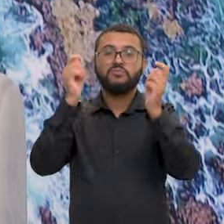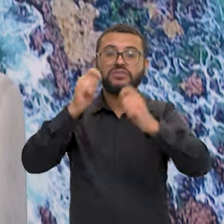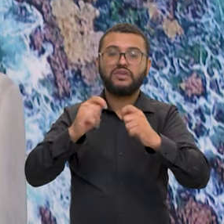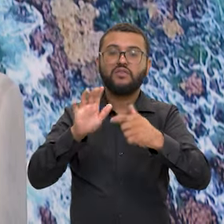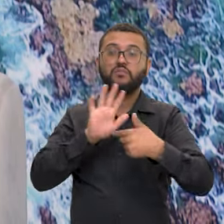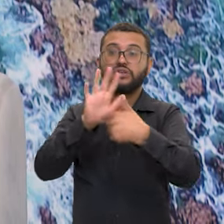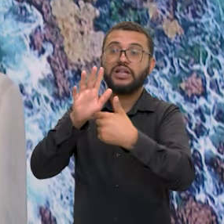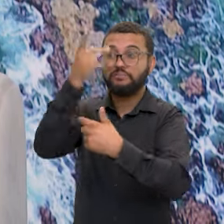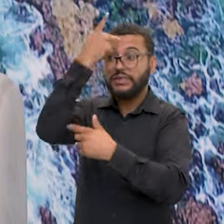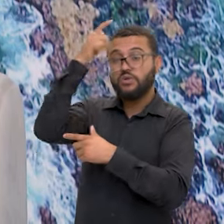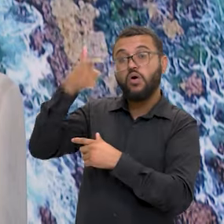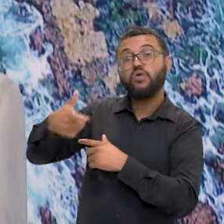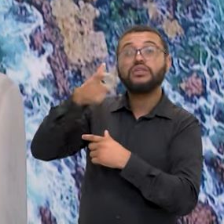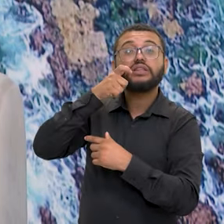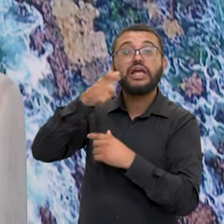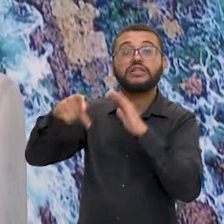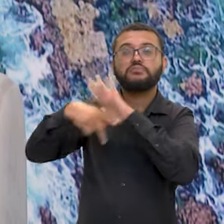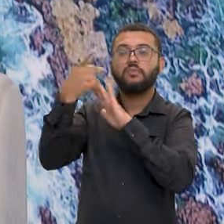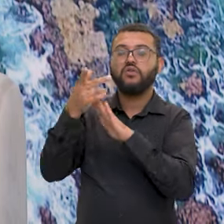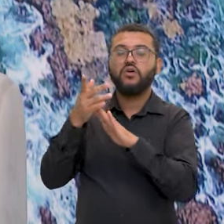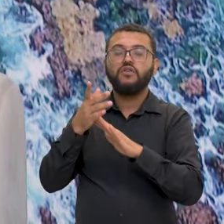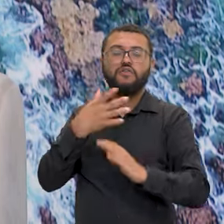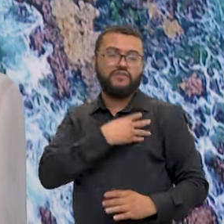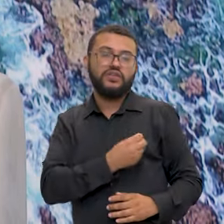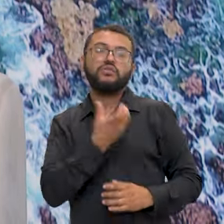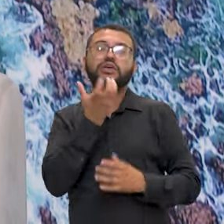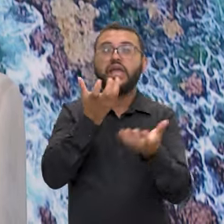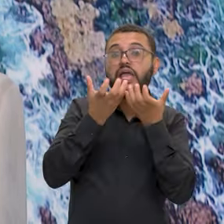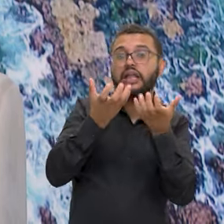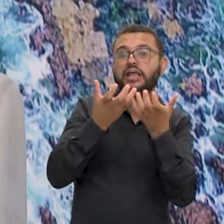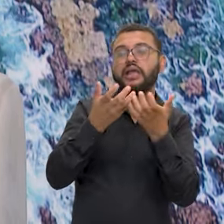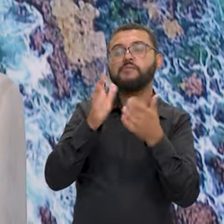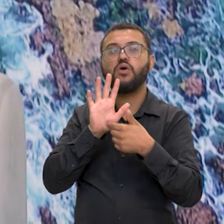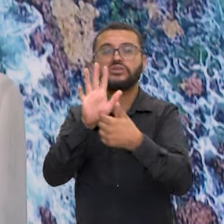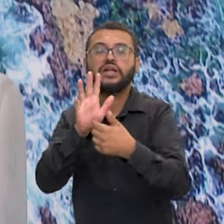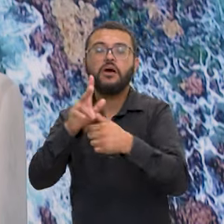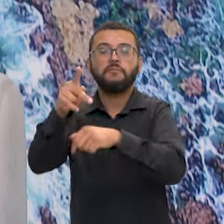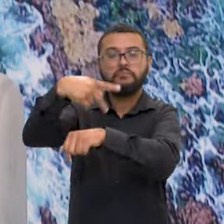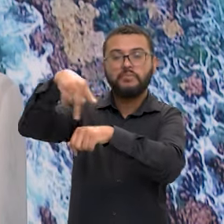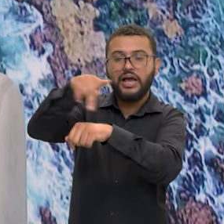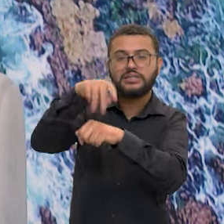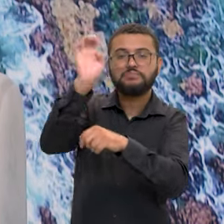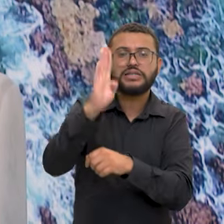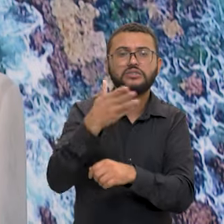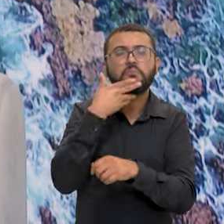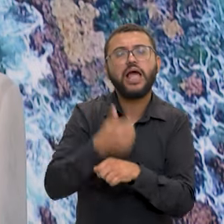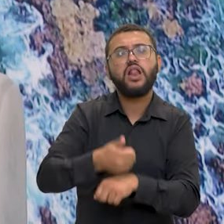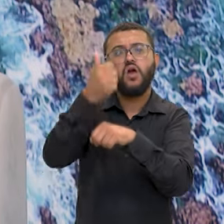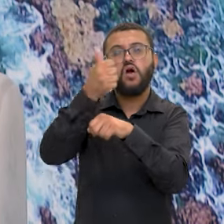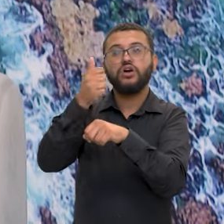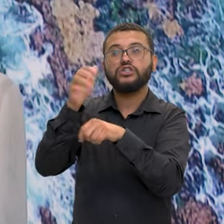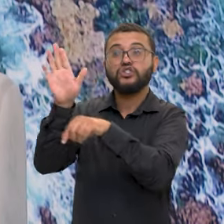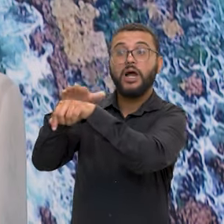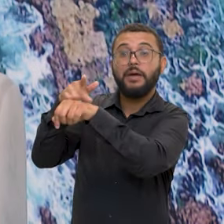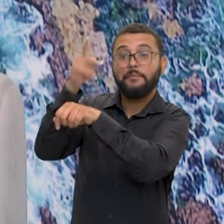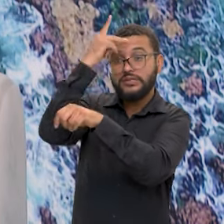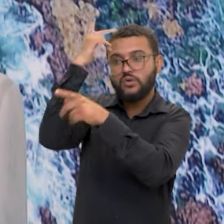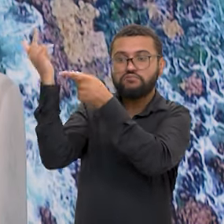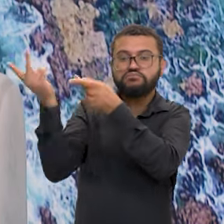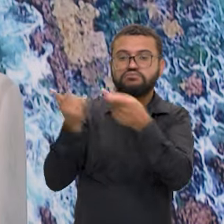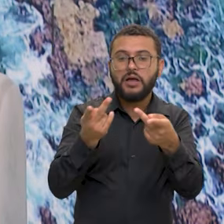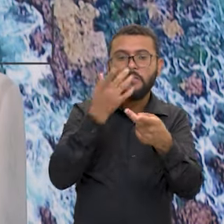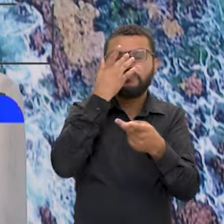E é esse mundo, é esse Brasil que a gente tem que construir, que vai atrair gente. Ninguém vai para um lugar para ver uma natureza sendo destruída,